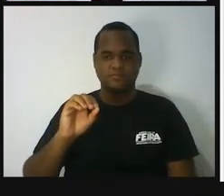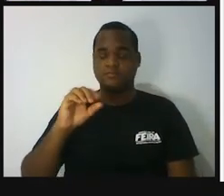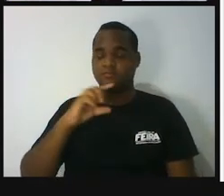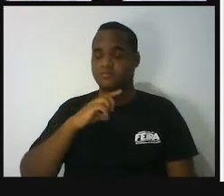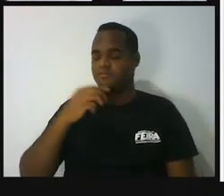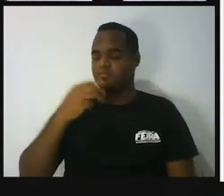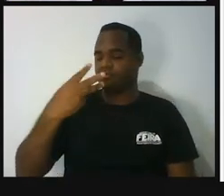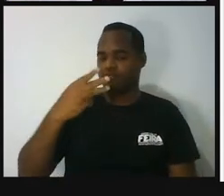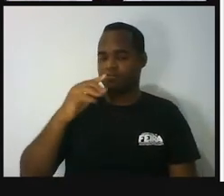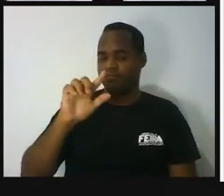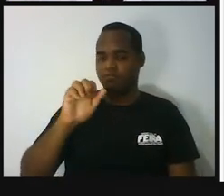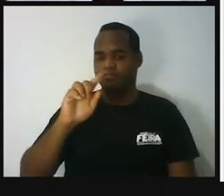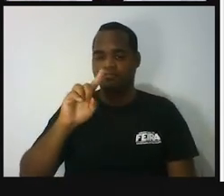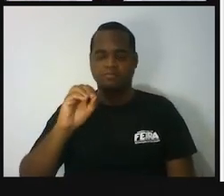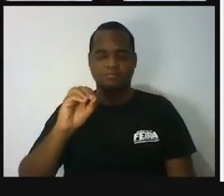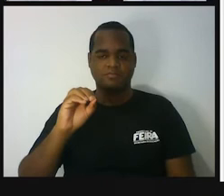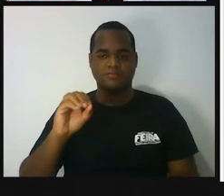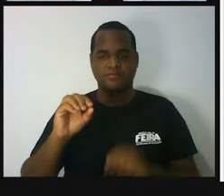três lados,